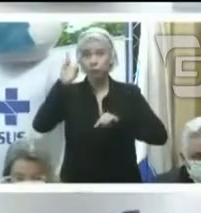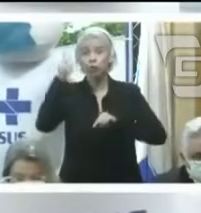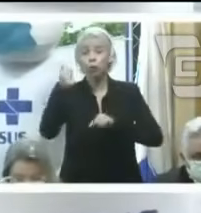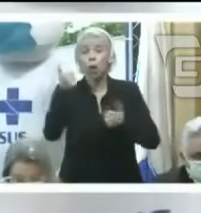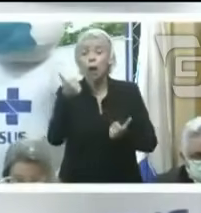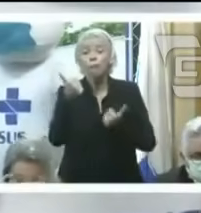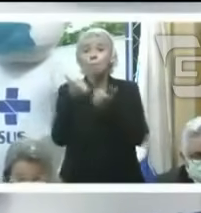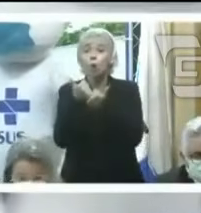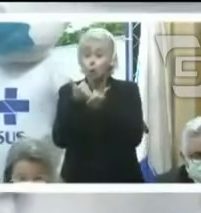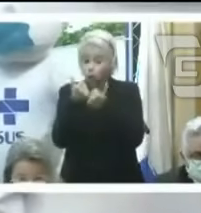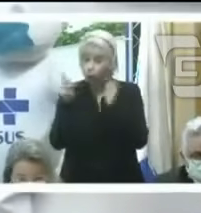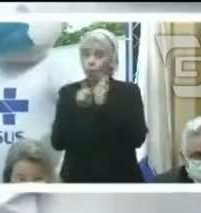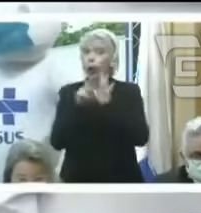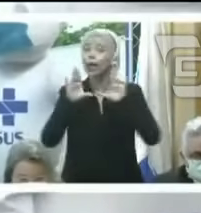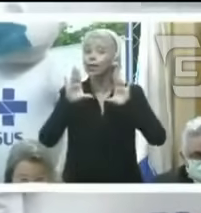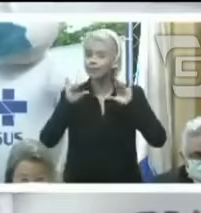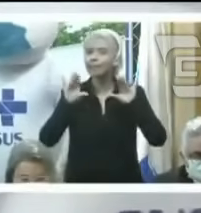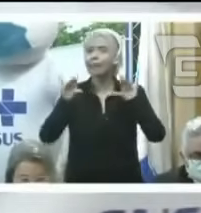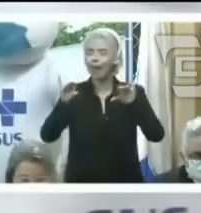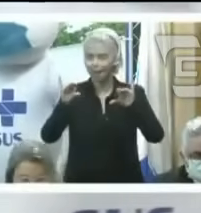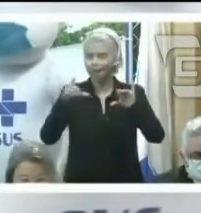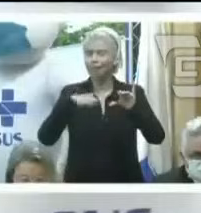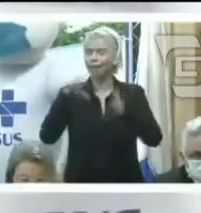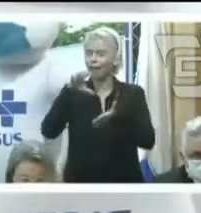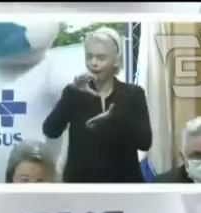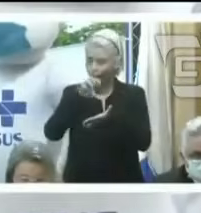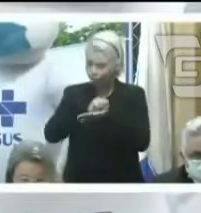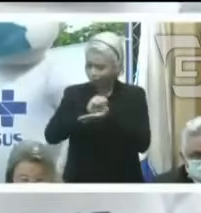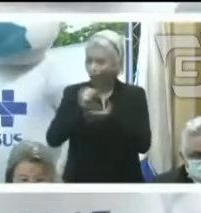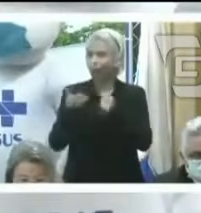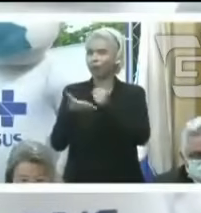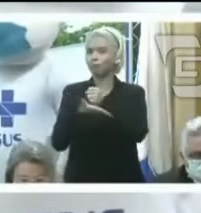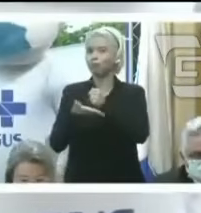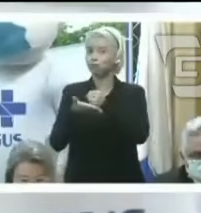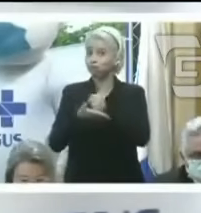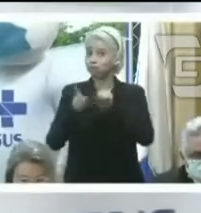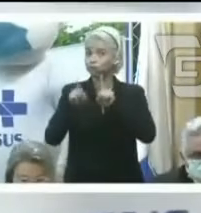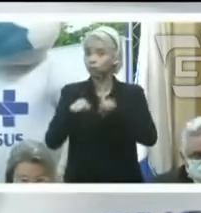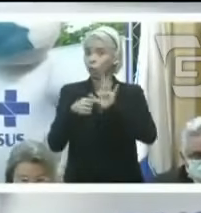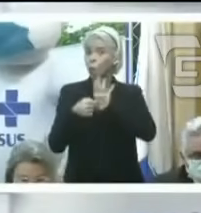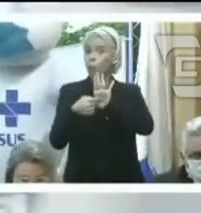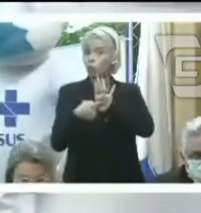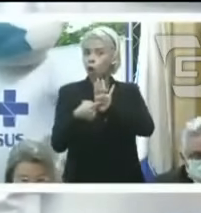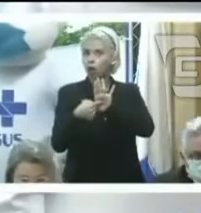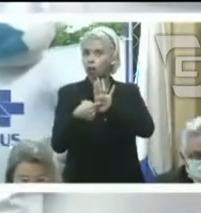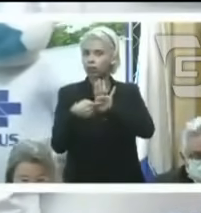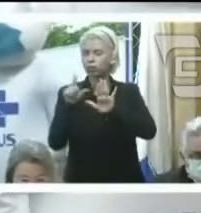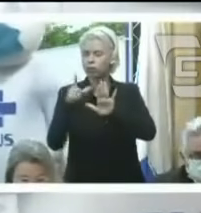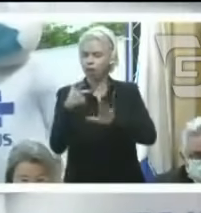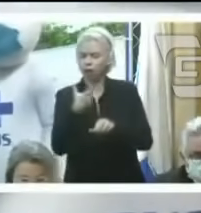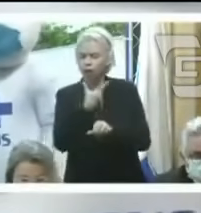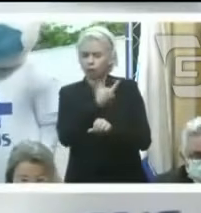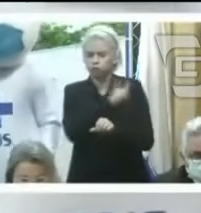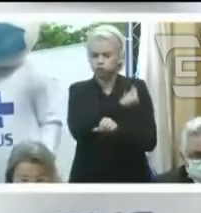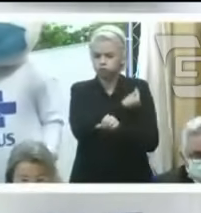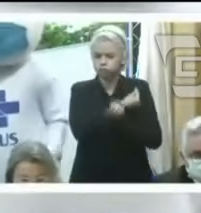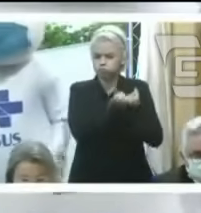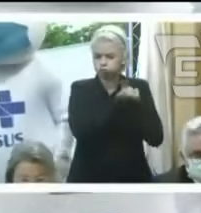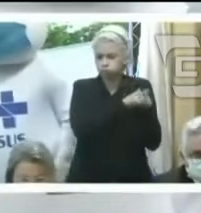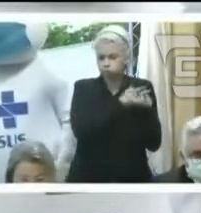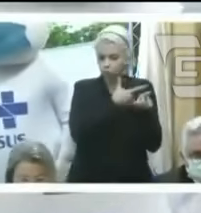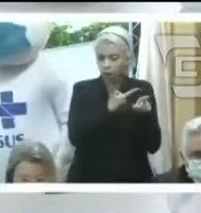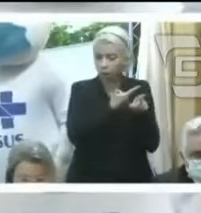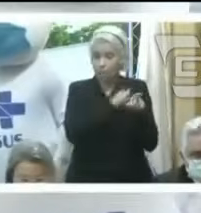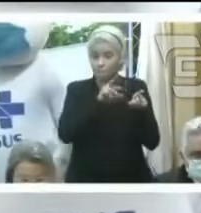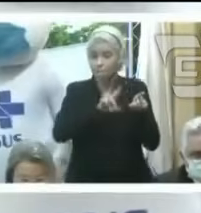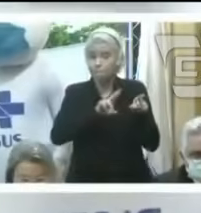decisão ela é apoiada na ciência nós temos dados que embasam isso e mostra que o imunizante é com a tecnologia